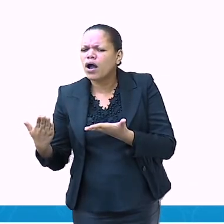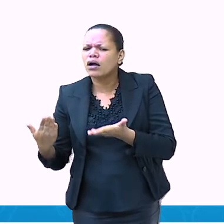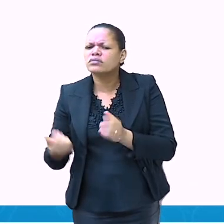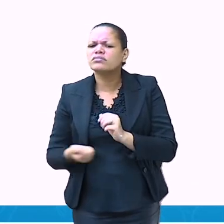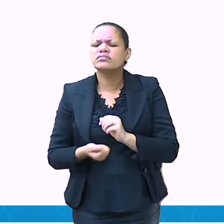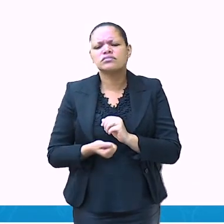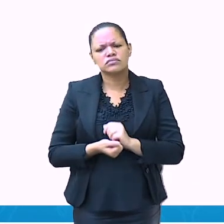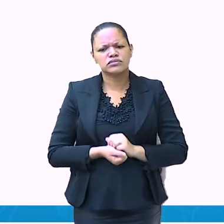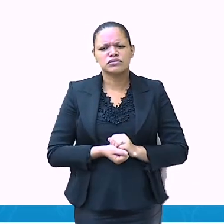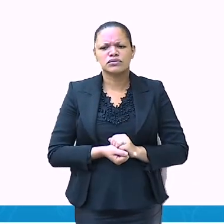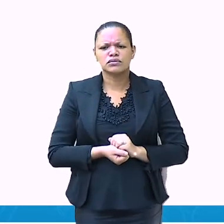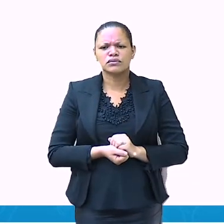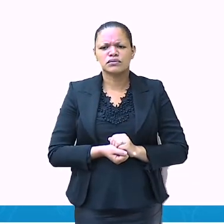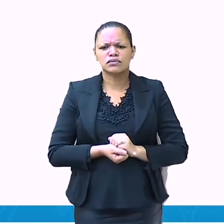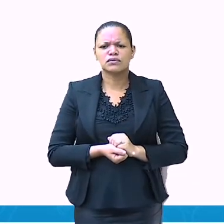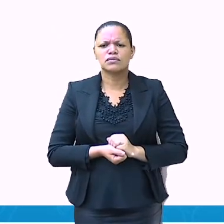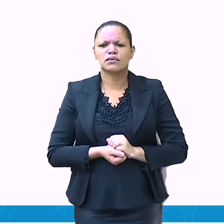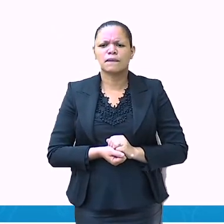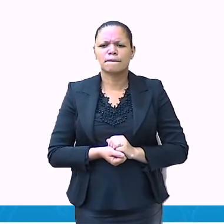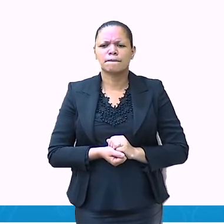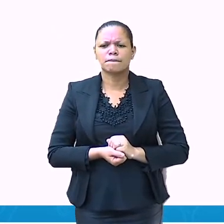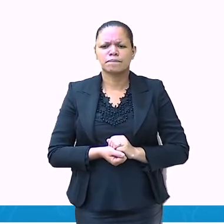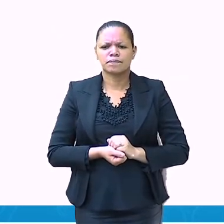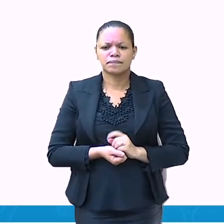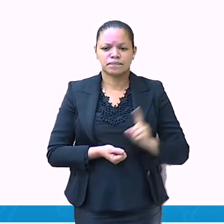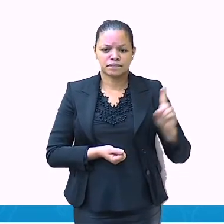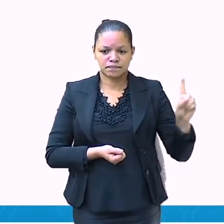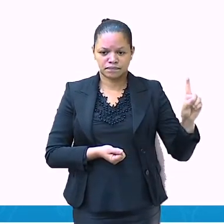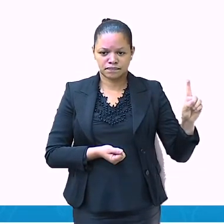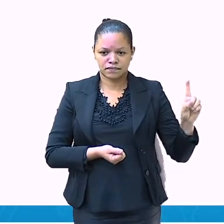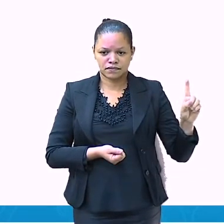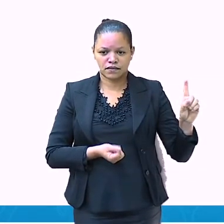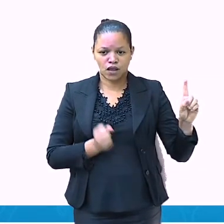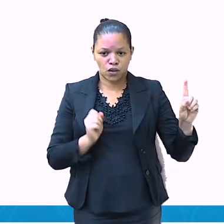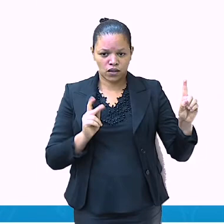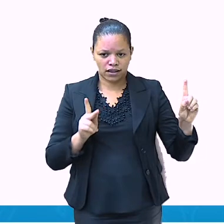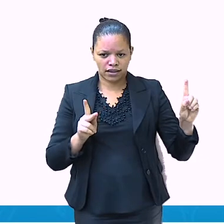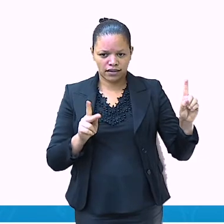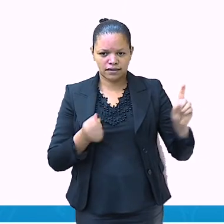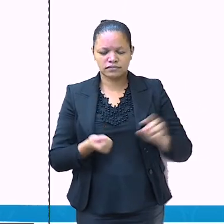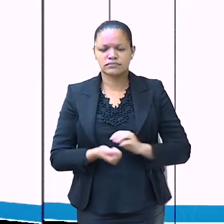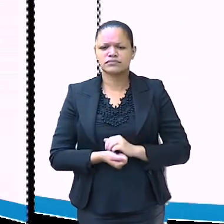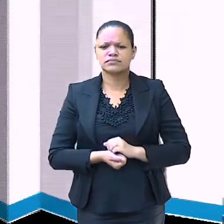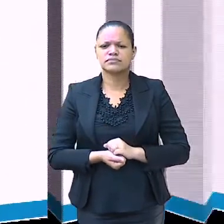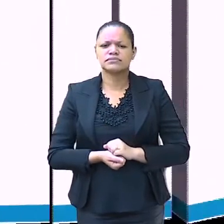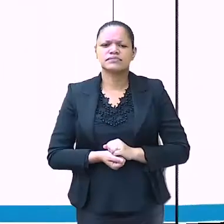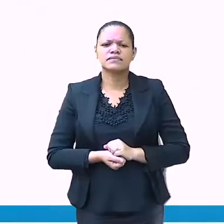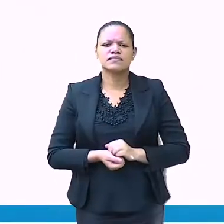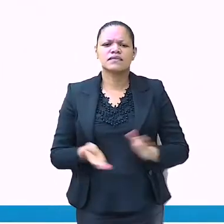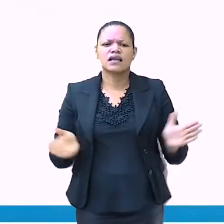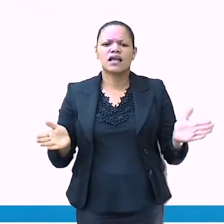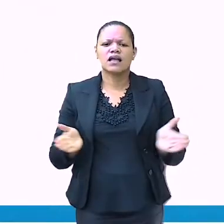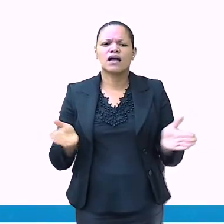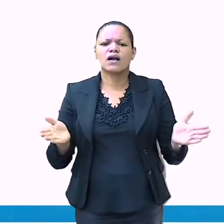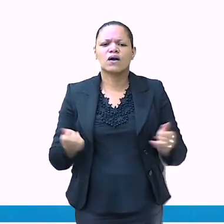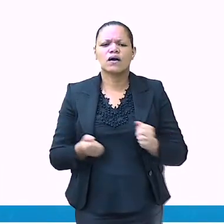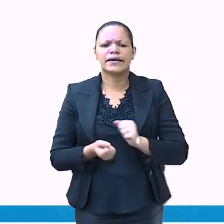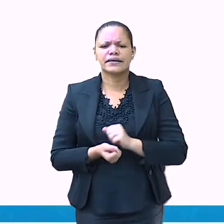was, ele é usado para singular. Não se esqueça, alright? Next